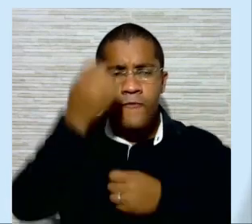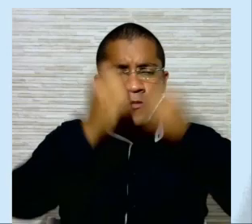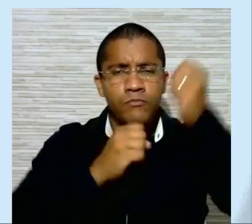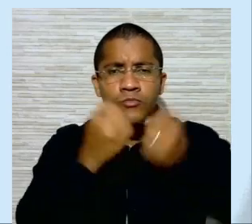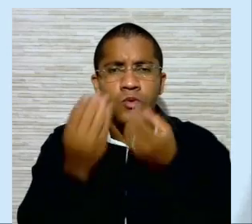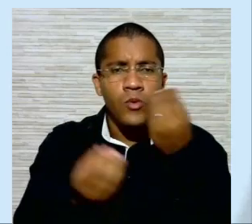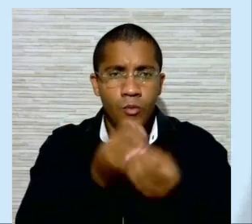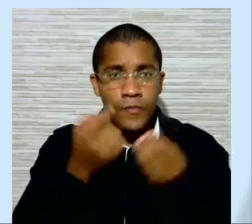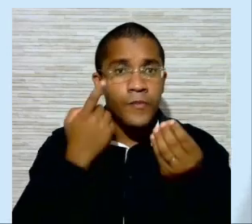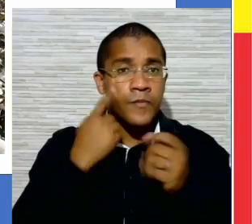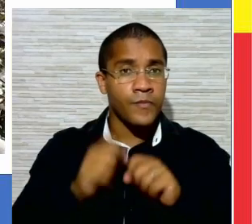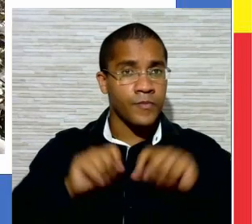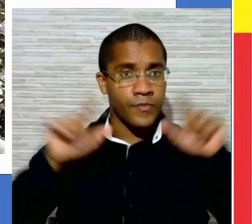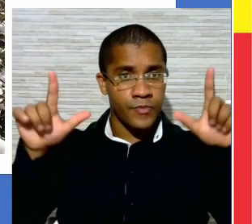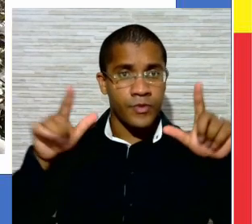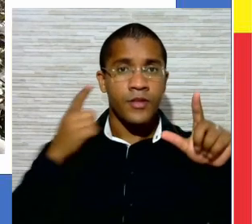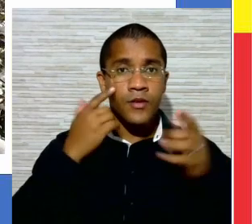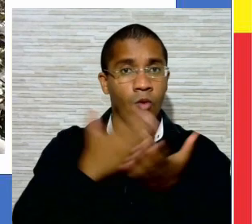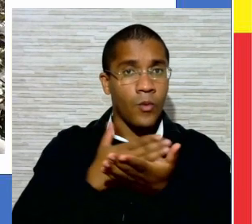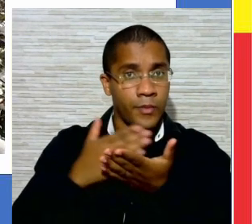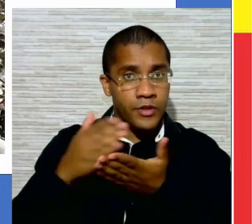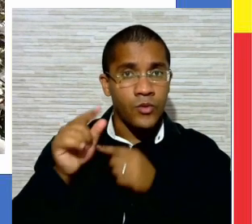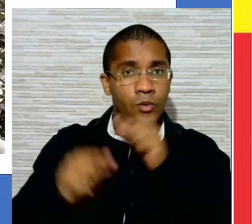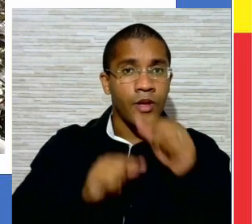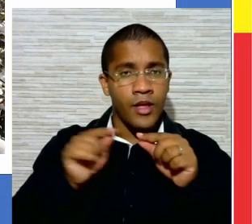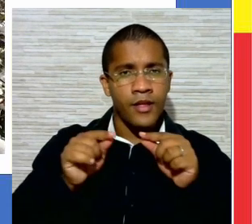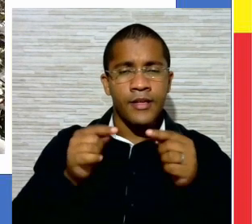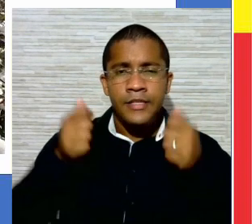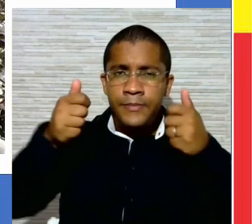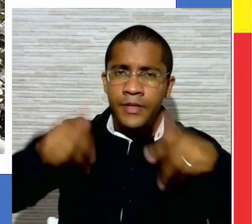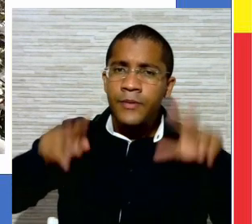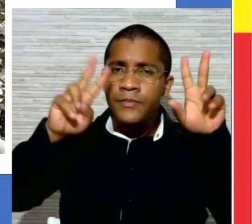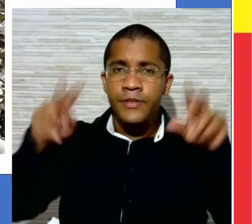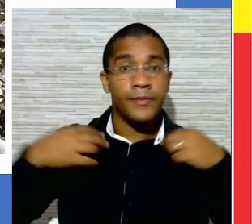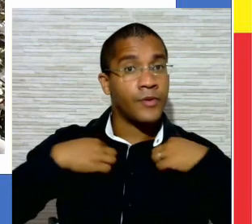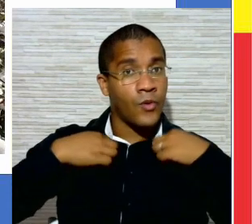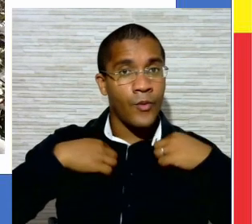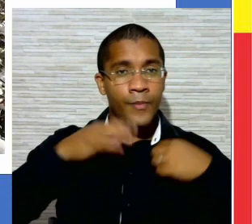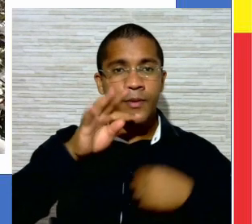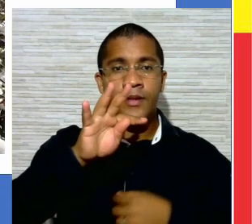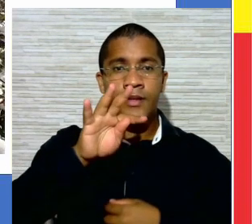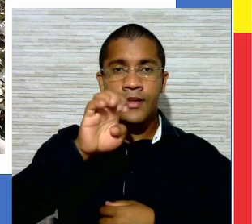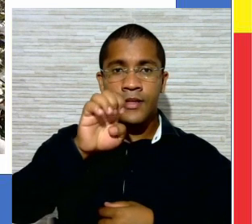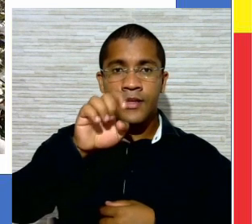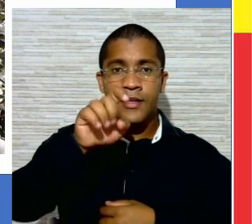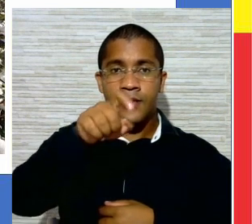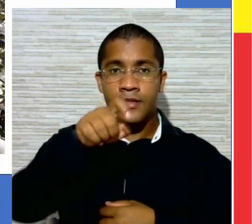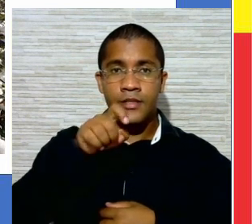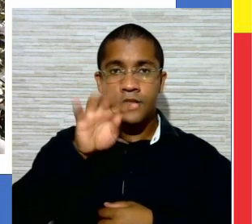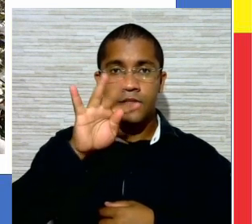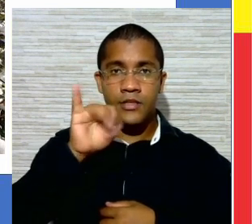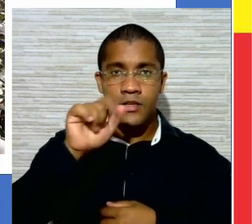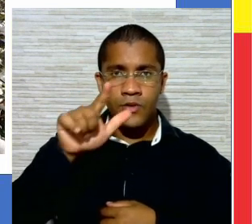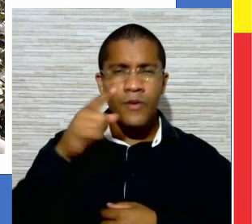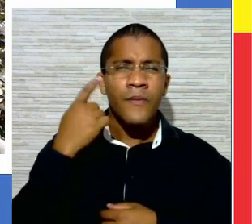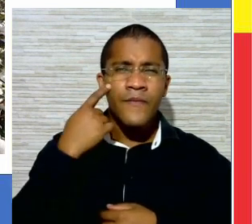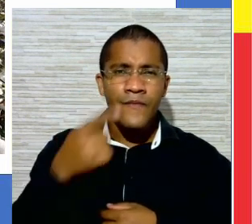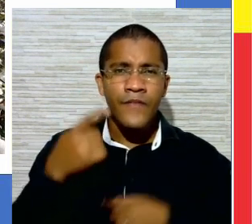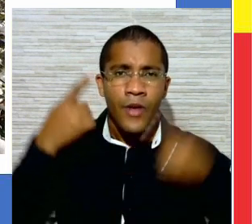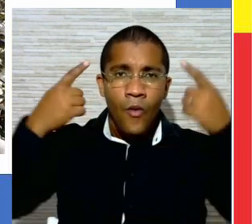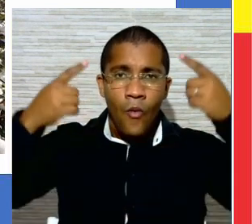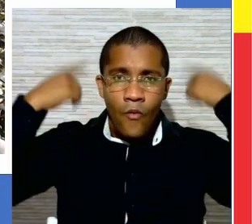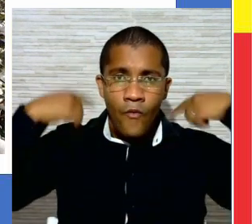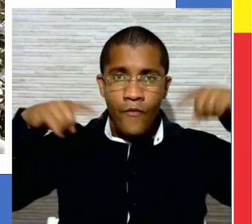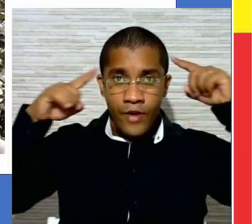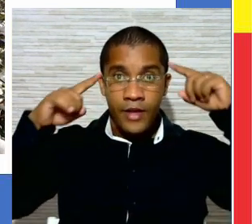funciona. Acompanhe na tela mais uma vez. Para iniciar, a gente vai falar um pouquinho sobre a indústria têxtil, tá? Então você observa aí na tela uma ovelhinha, né? E